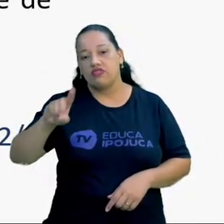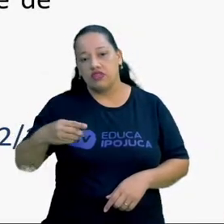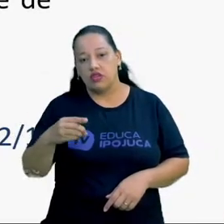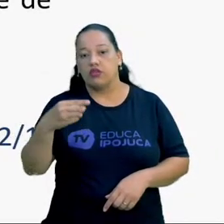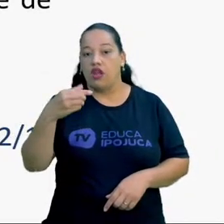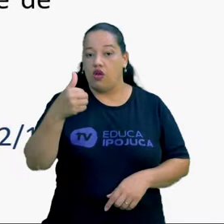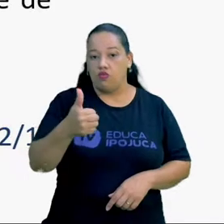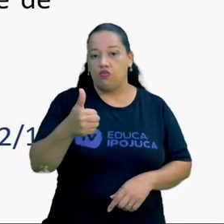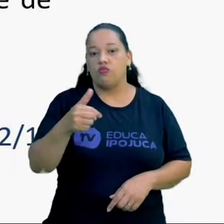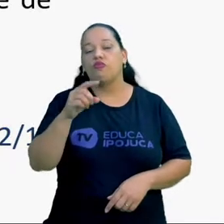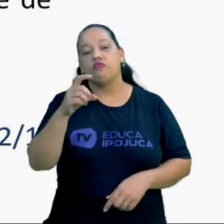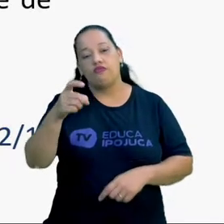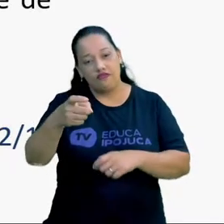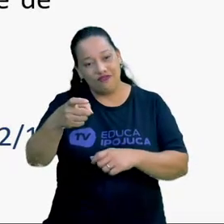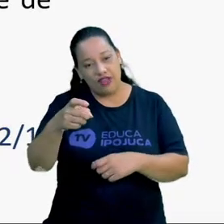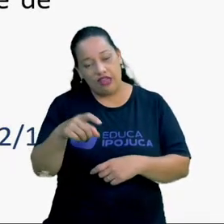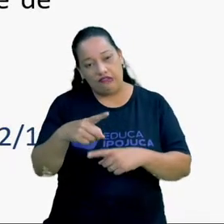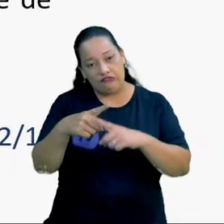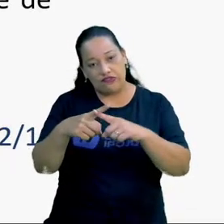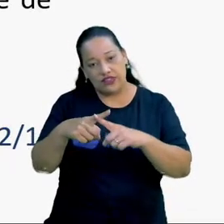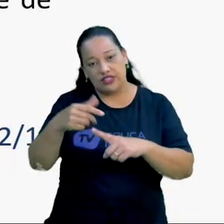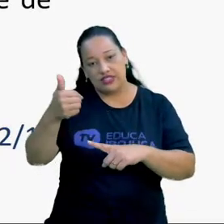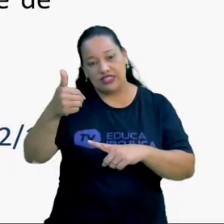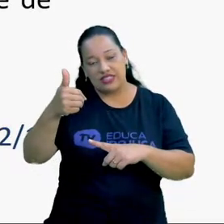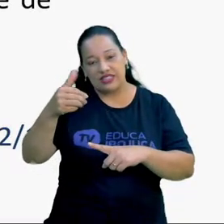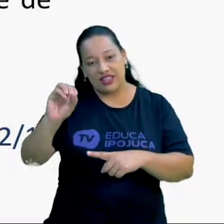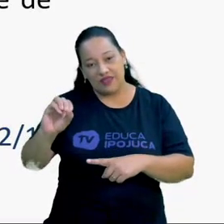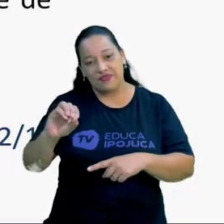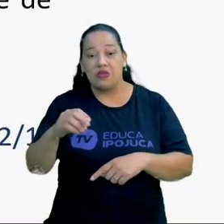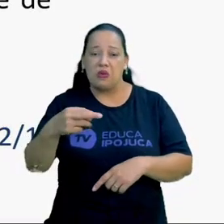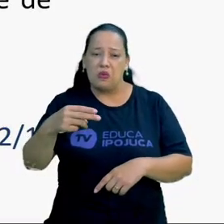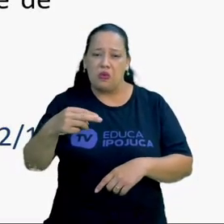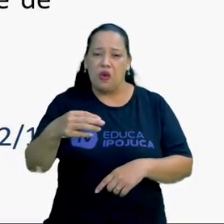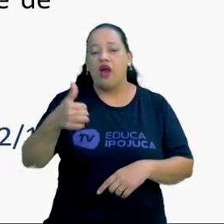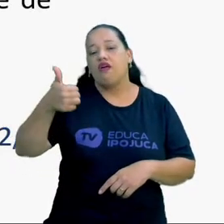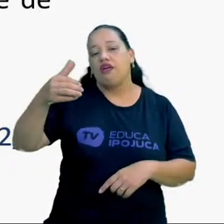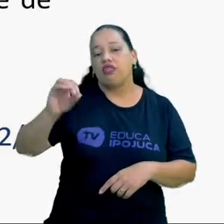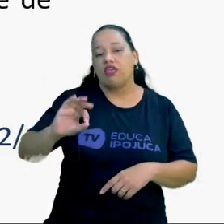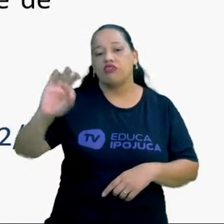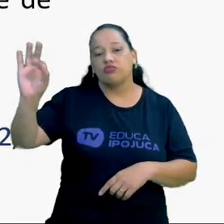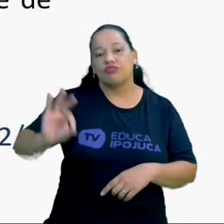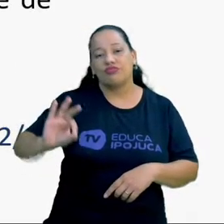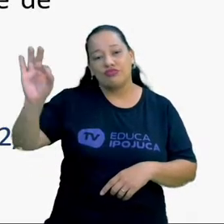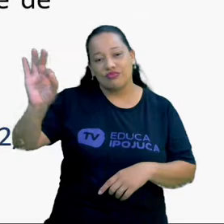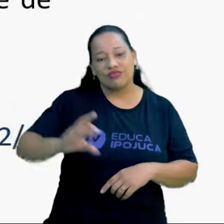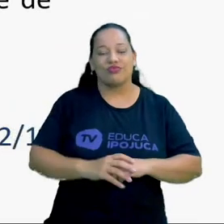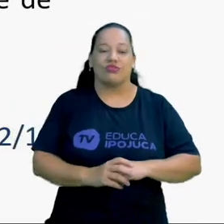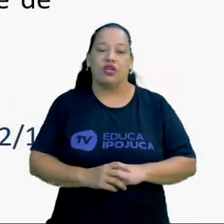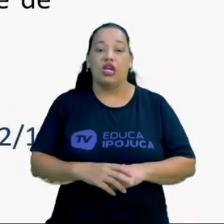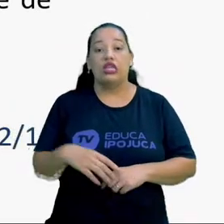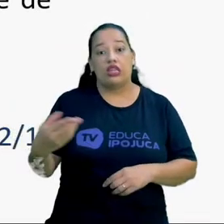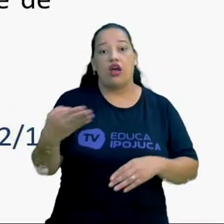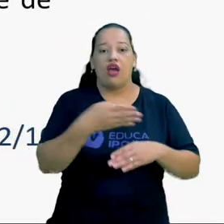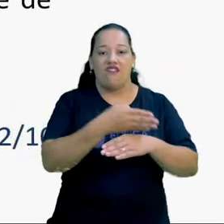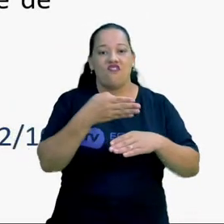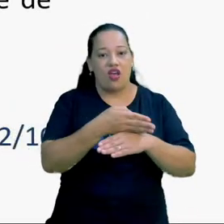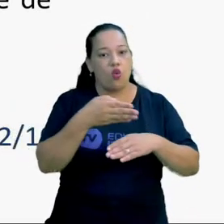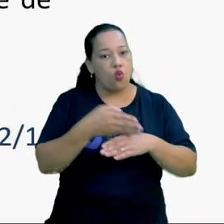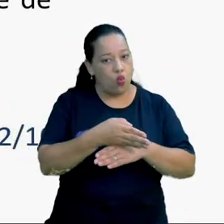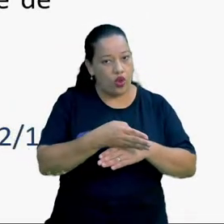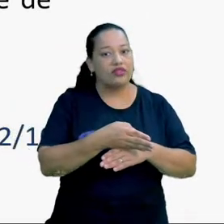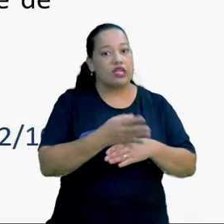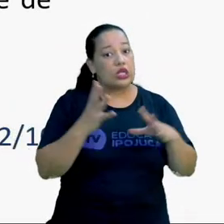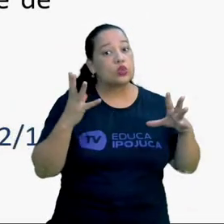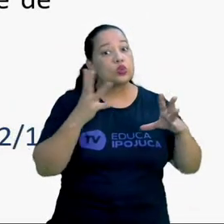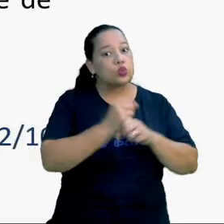igual a 10%. Notou a diferença? Frequência absoluta é em